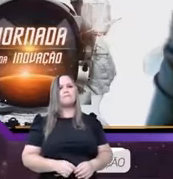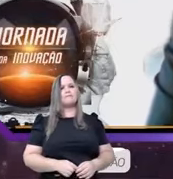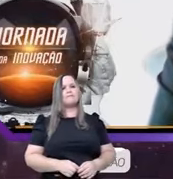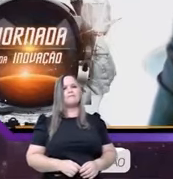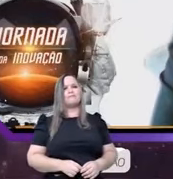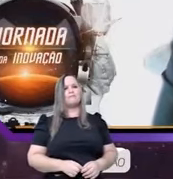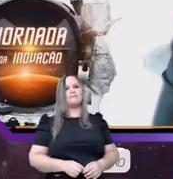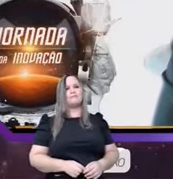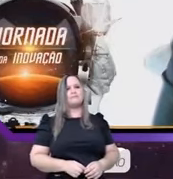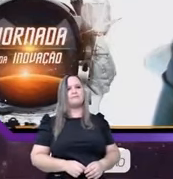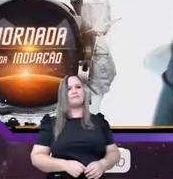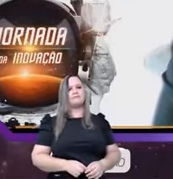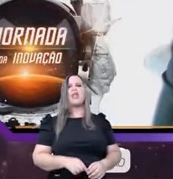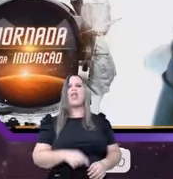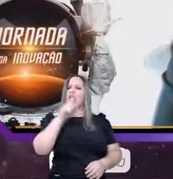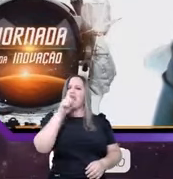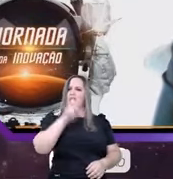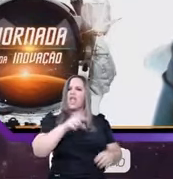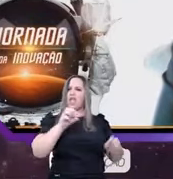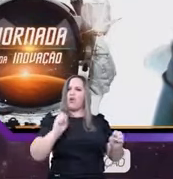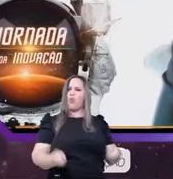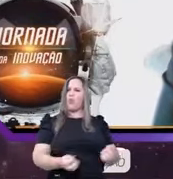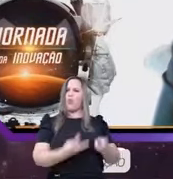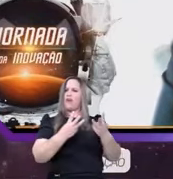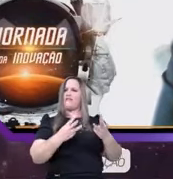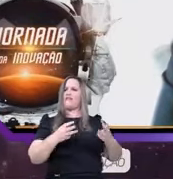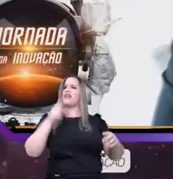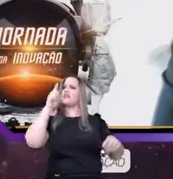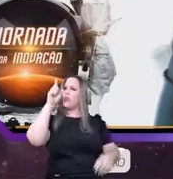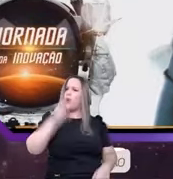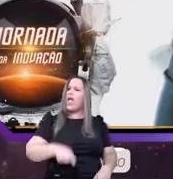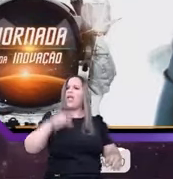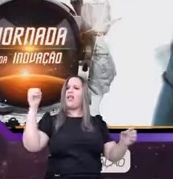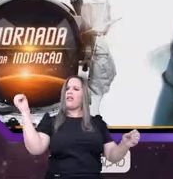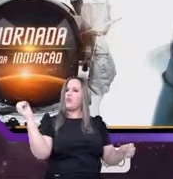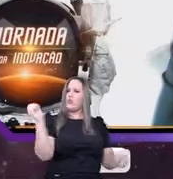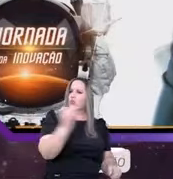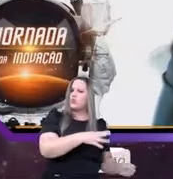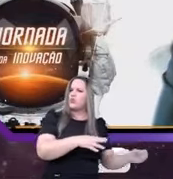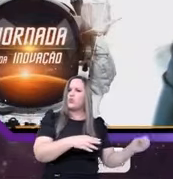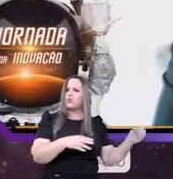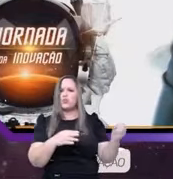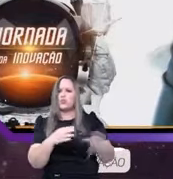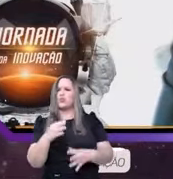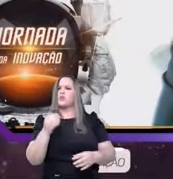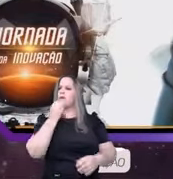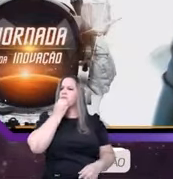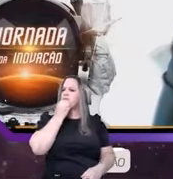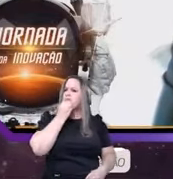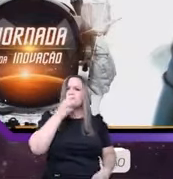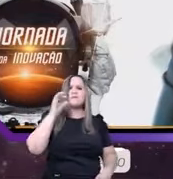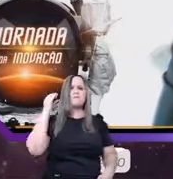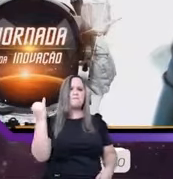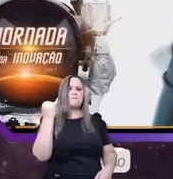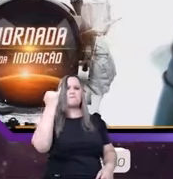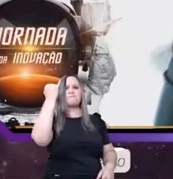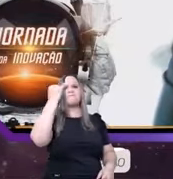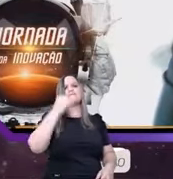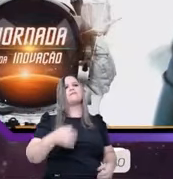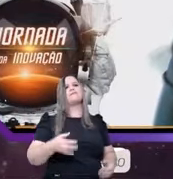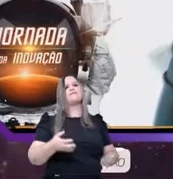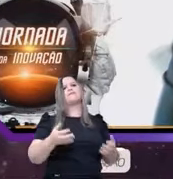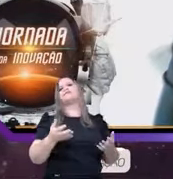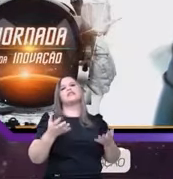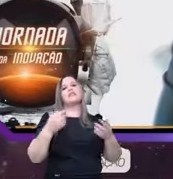ele mesmo ser uma inovação em relação ao formato, mas deixa um registro de que é